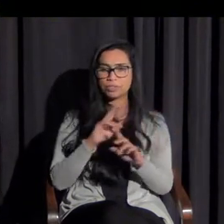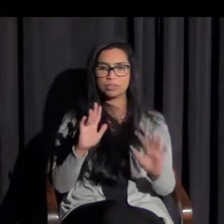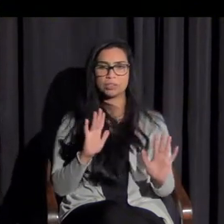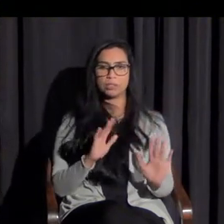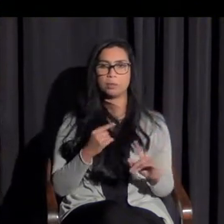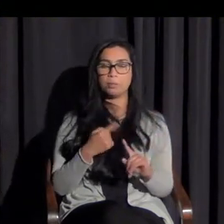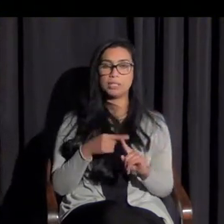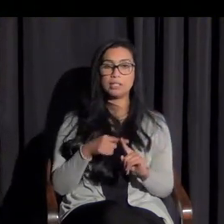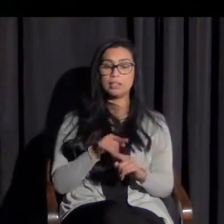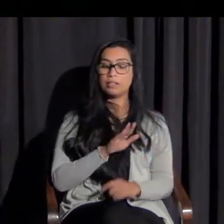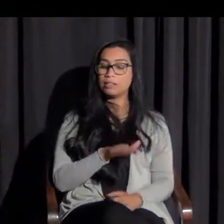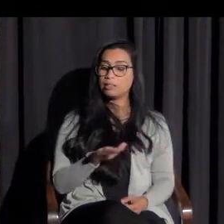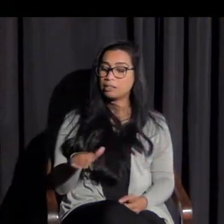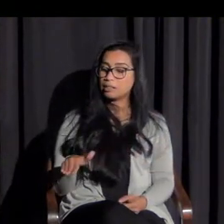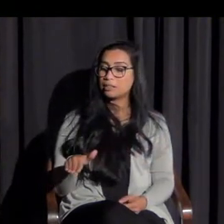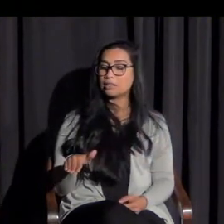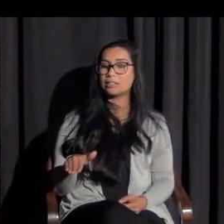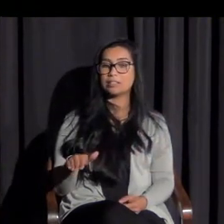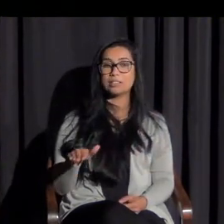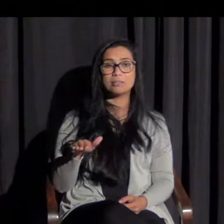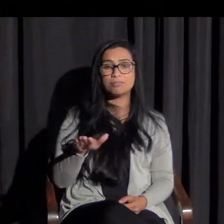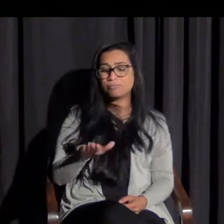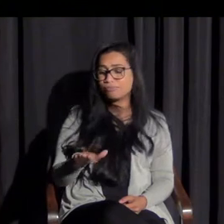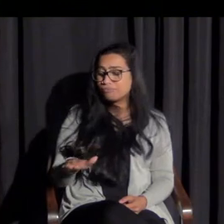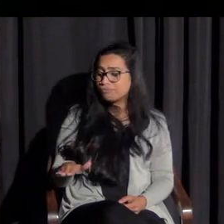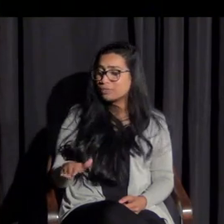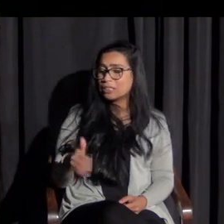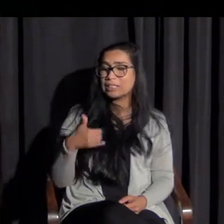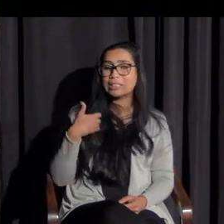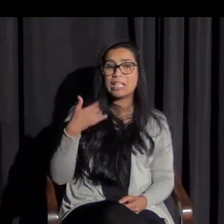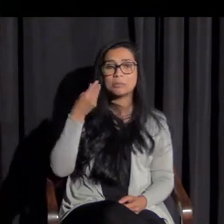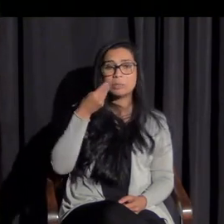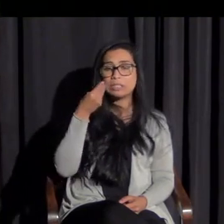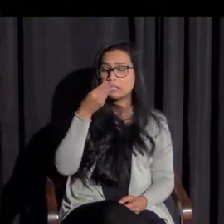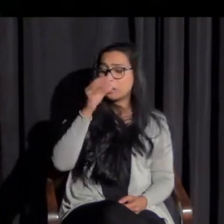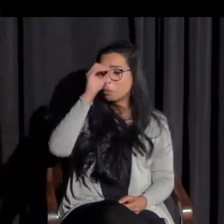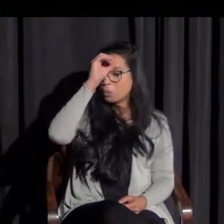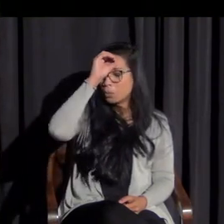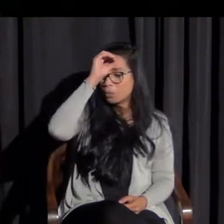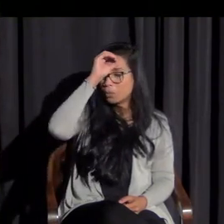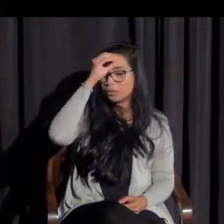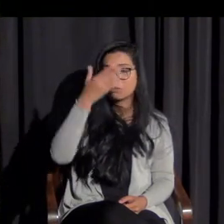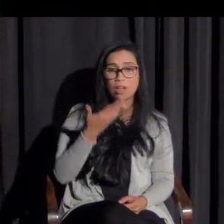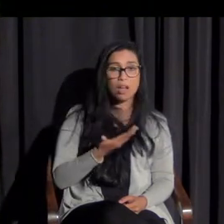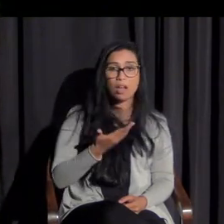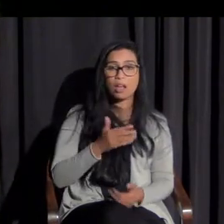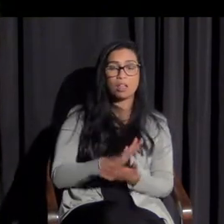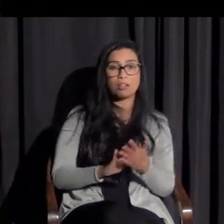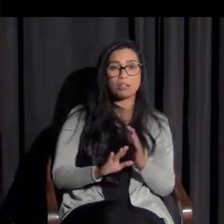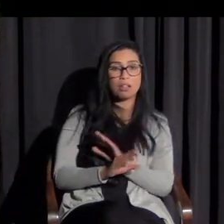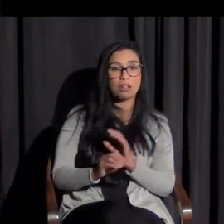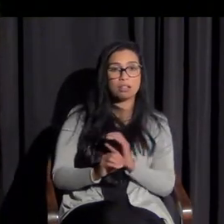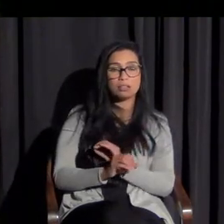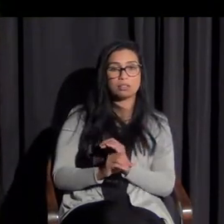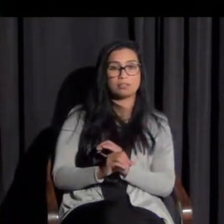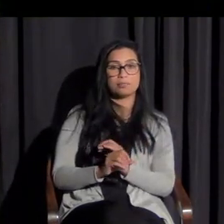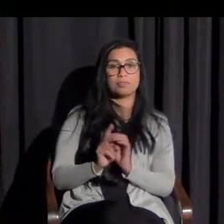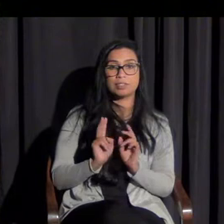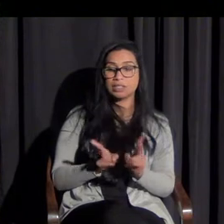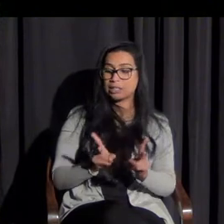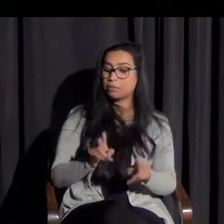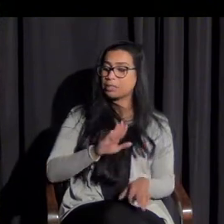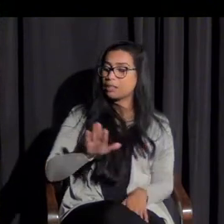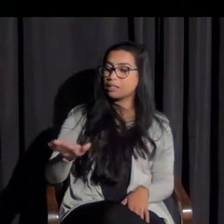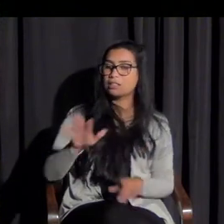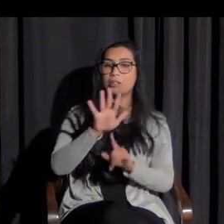tão pequenas e são tão discriminadas, sabe? A maioria da escola, as crianças sofrem bullying dos